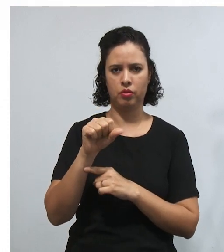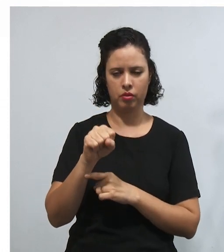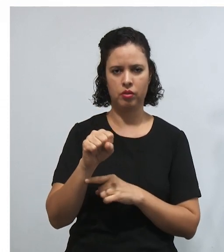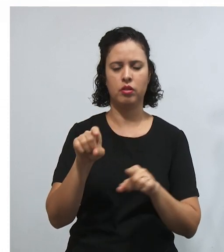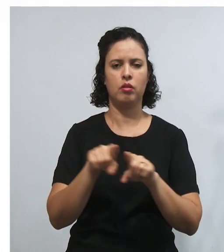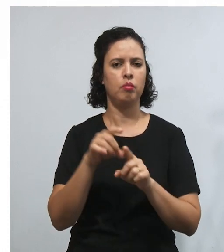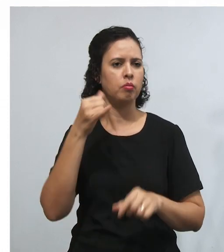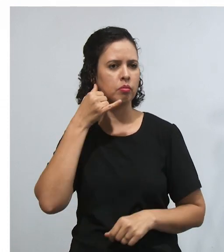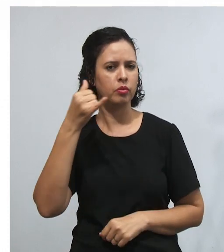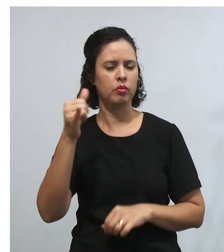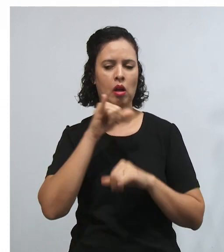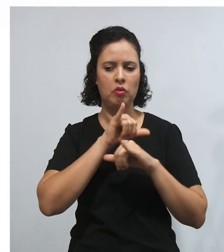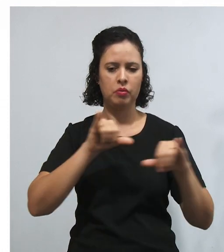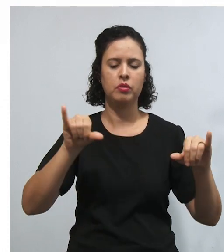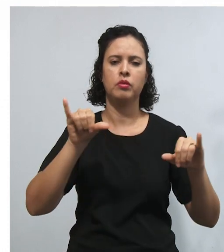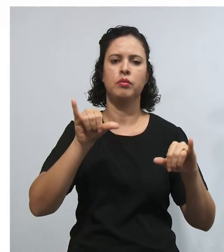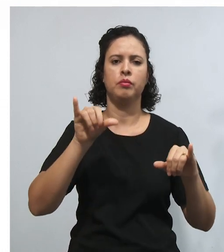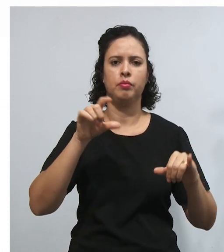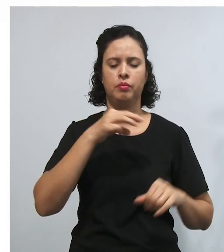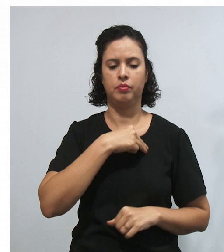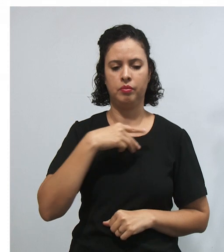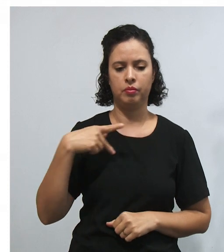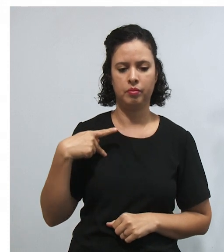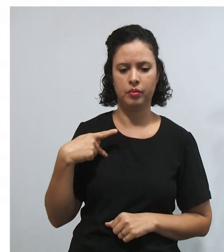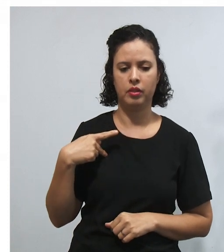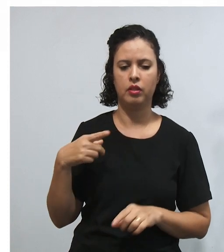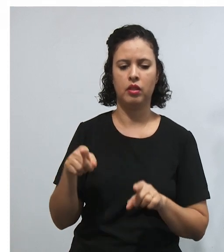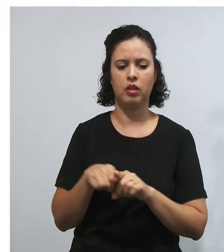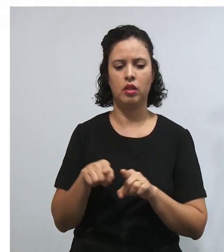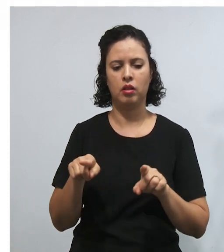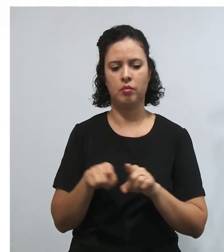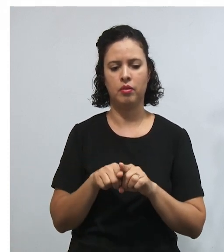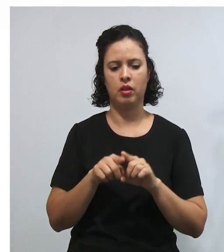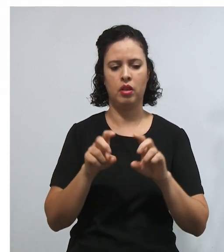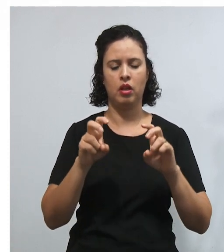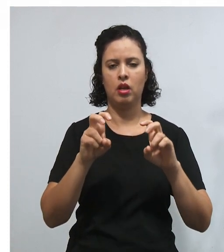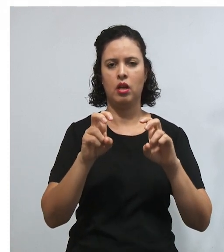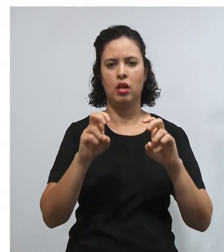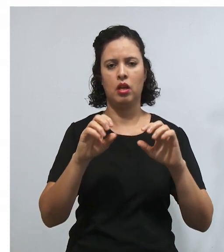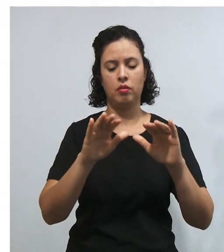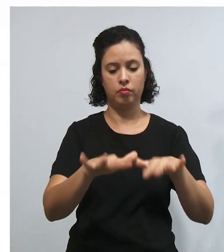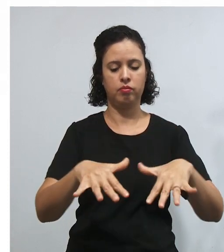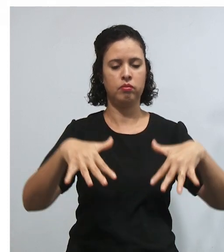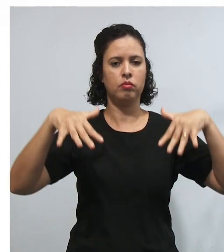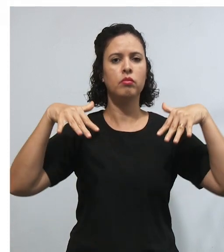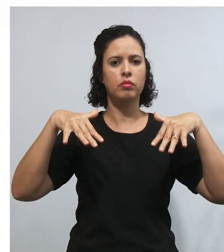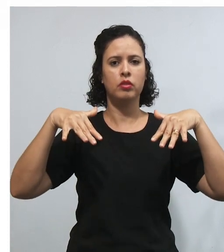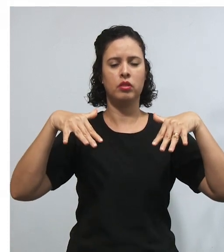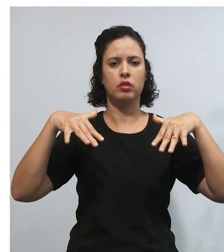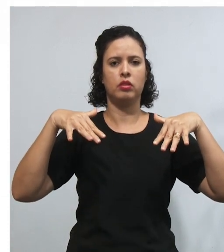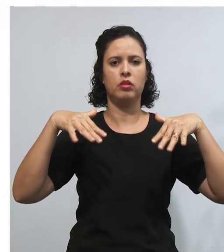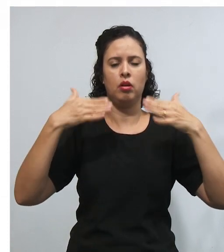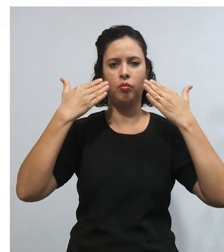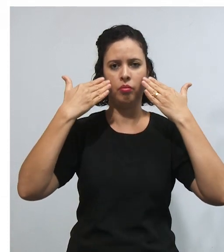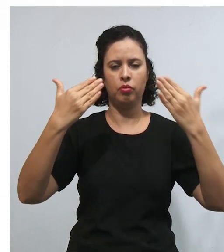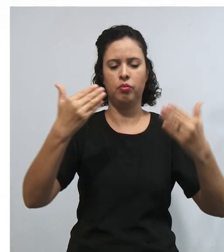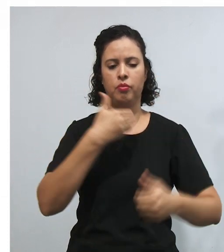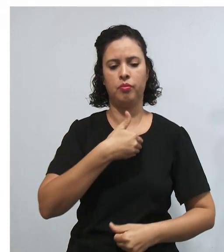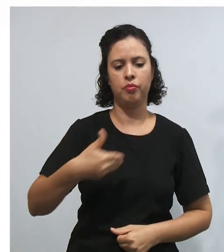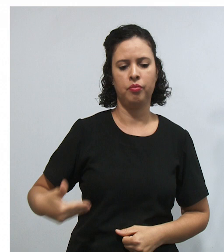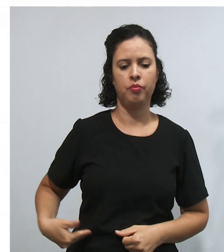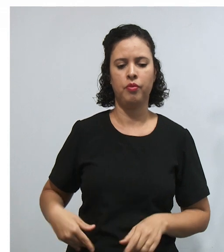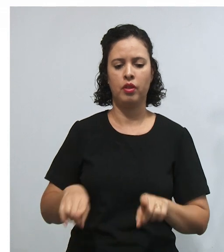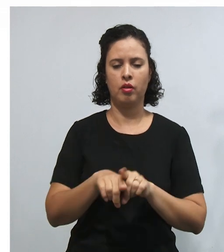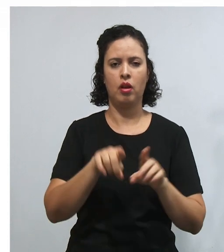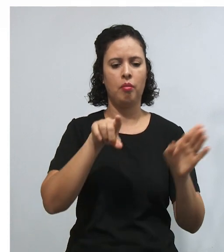tem várias situações, né? Também as audiências públicas, né? Bem interessante aqui, audiências públicas, também as